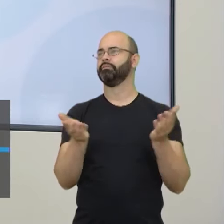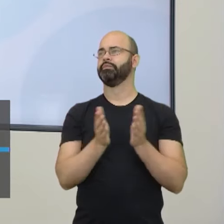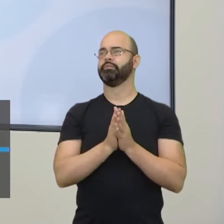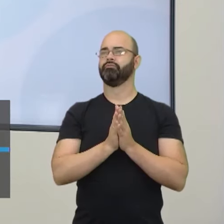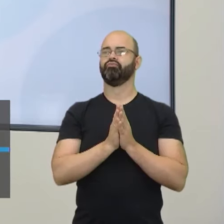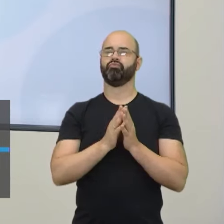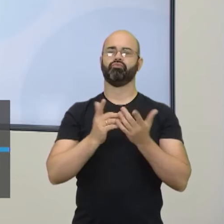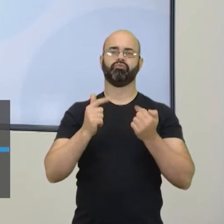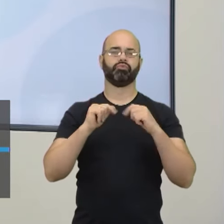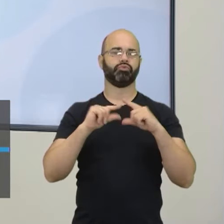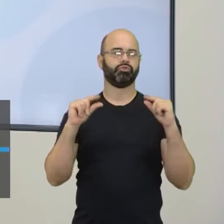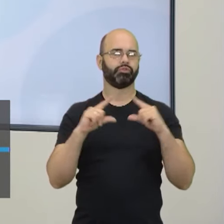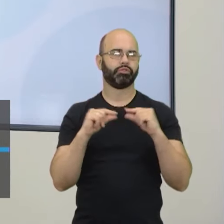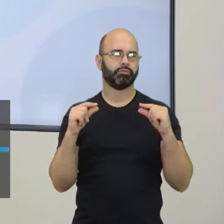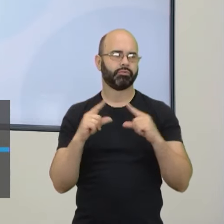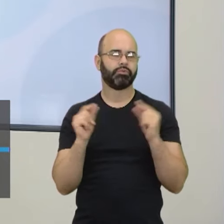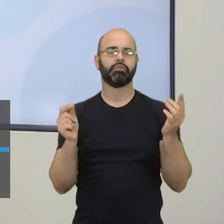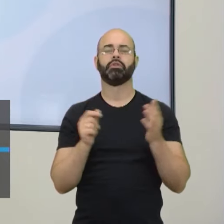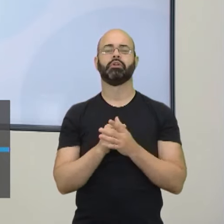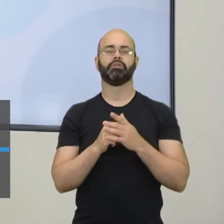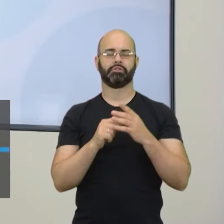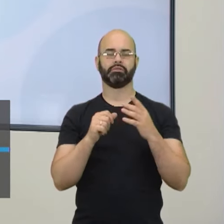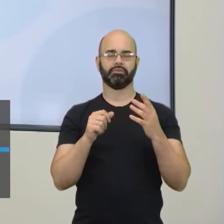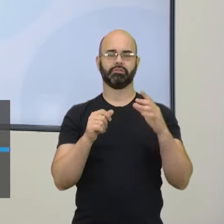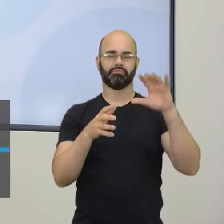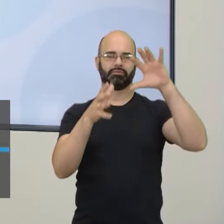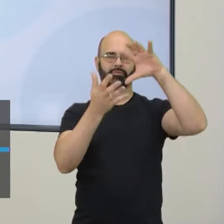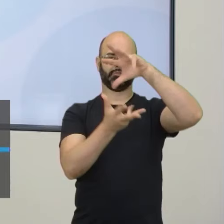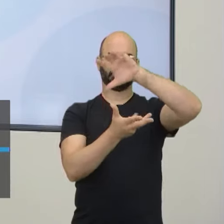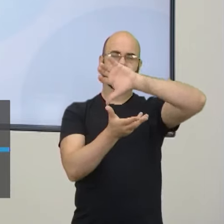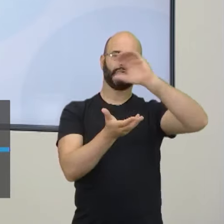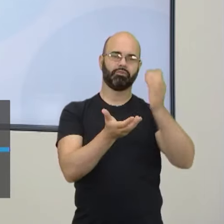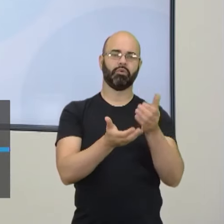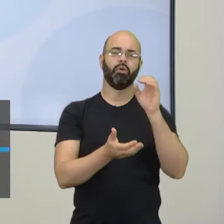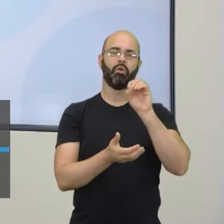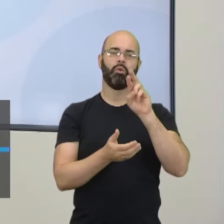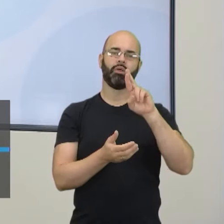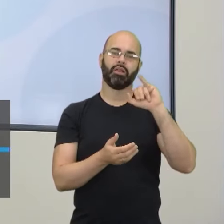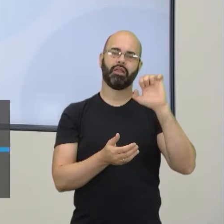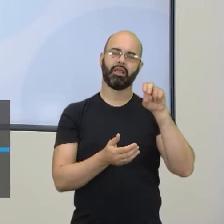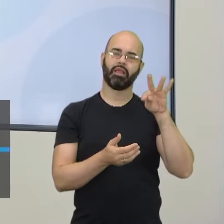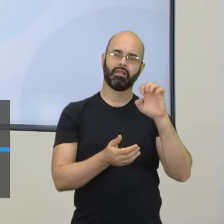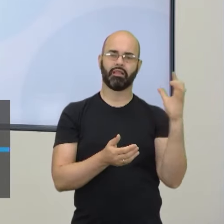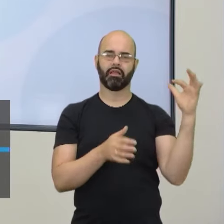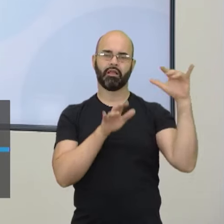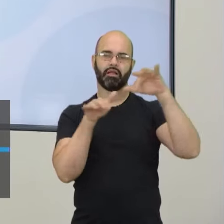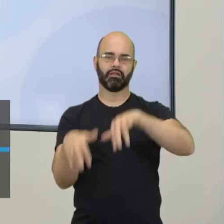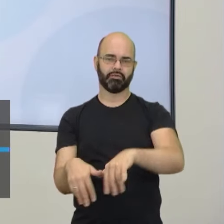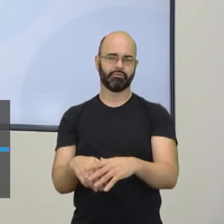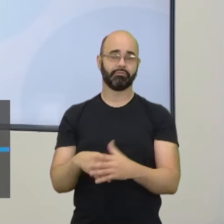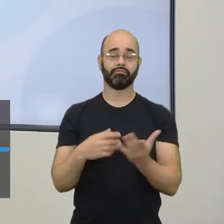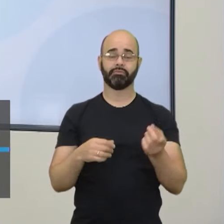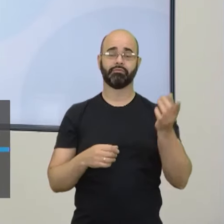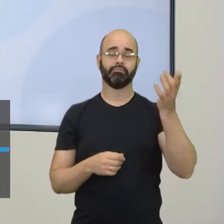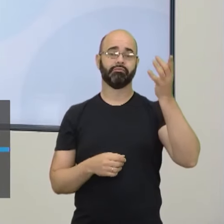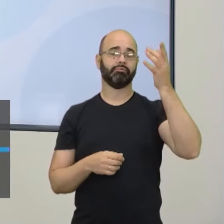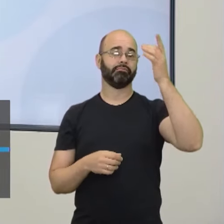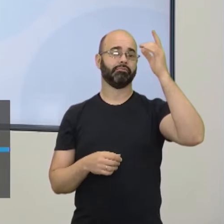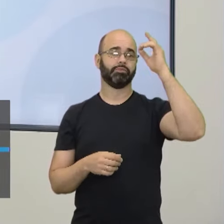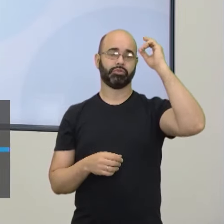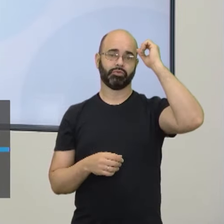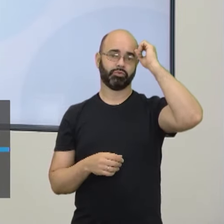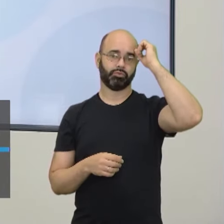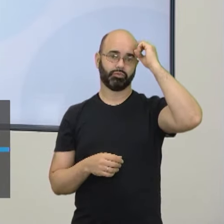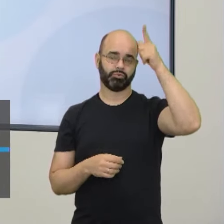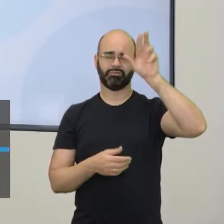orientais, uma série de povos que foram chegando no Brasil e chegaram com suas culturas, com suas religiões. Então, o Brasil é um